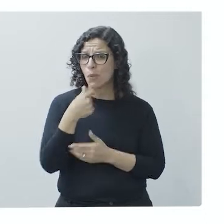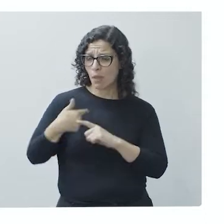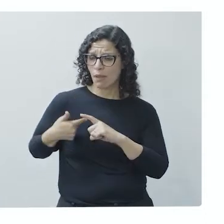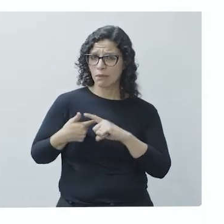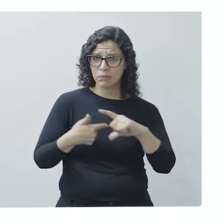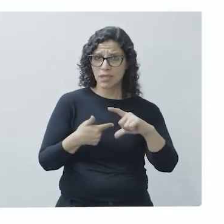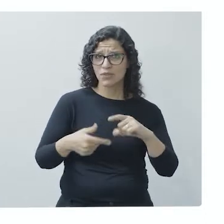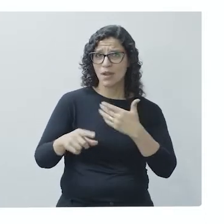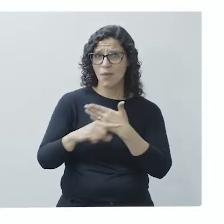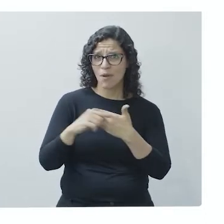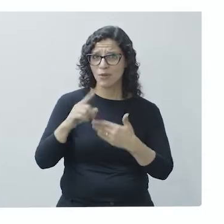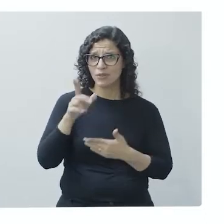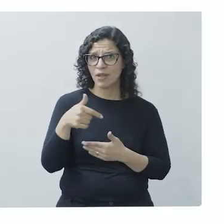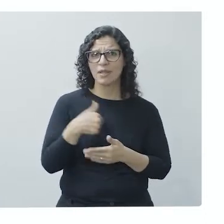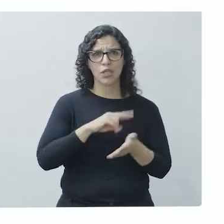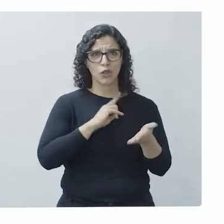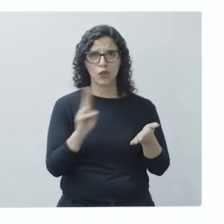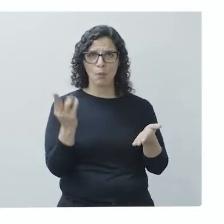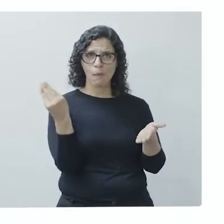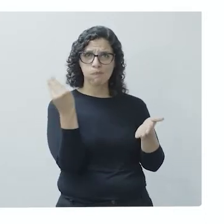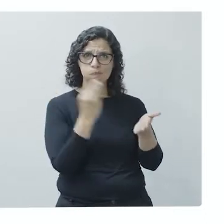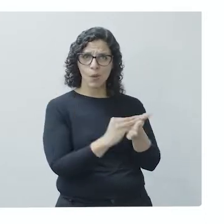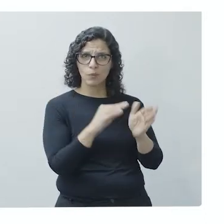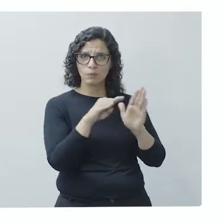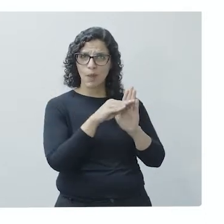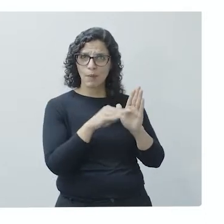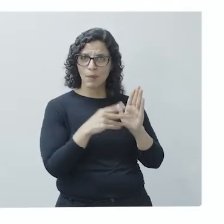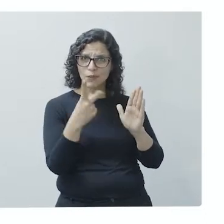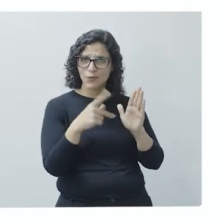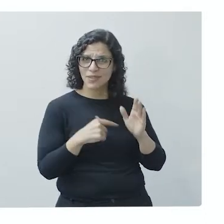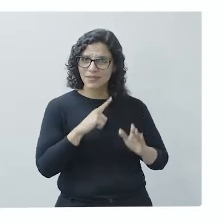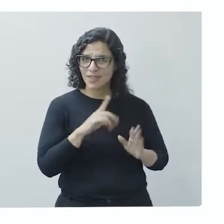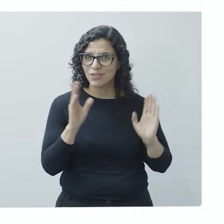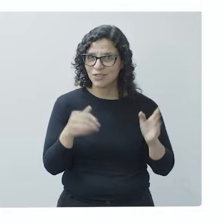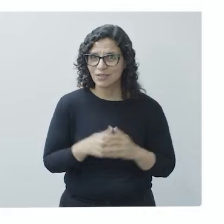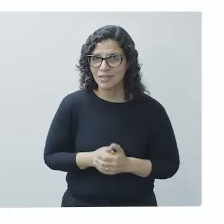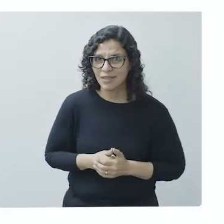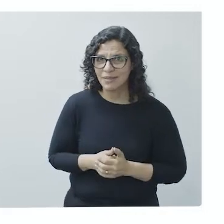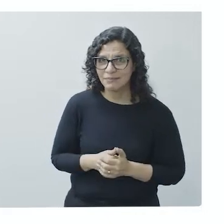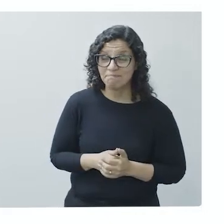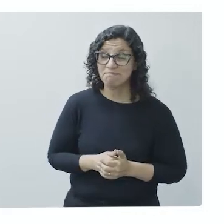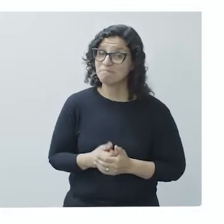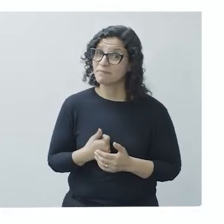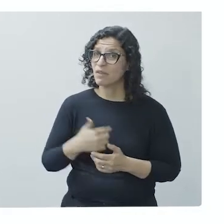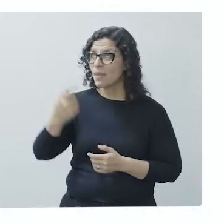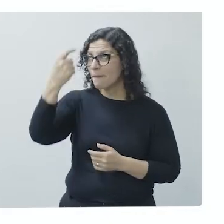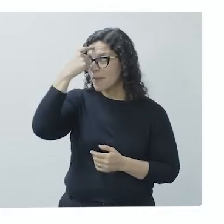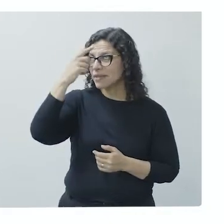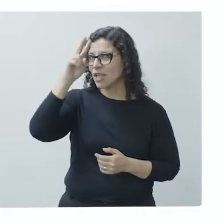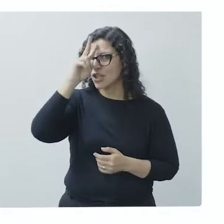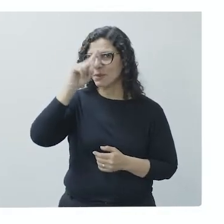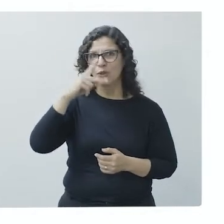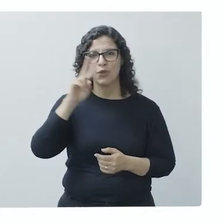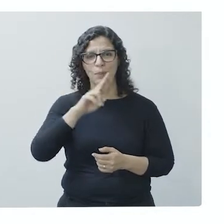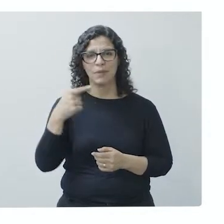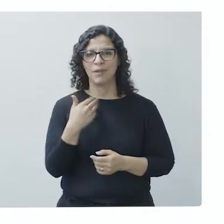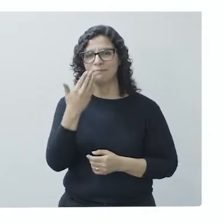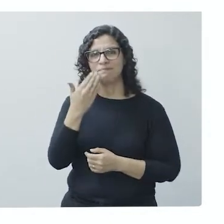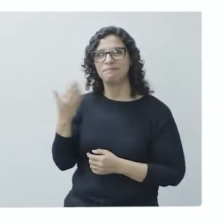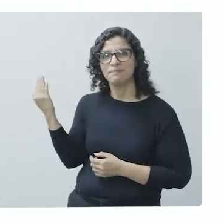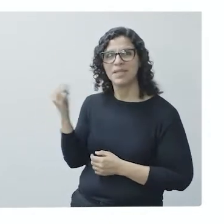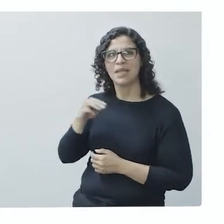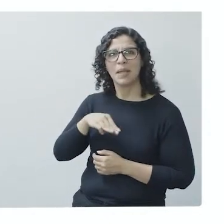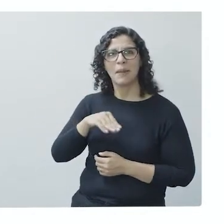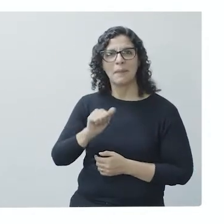autor? Será que esse nome apareceu na sua mente, na sua listagem aí que você fez? Olha só, nós